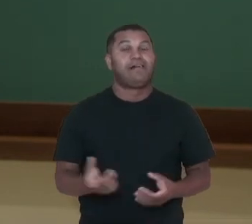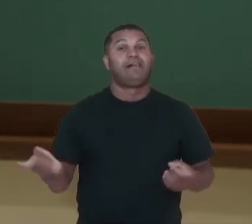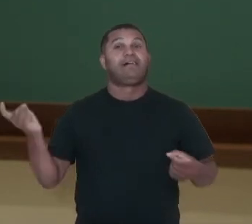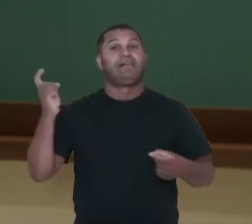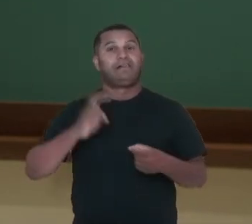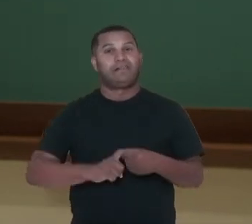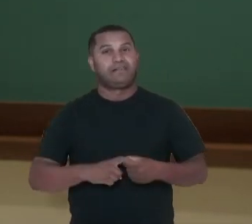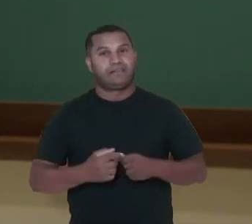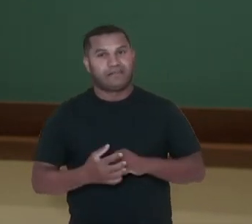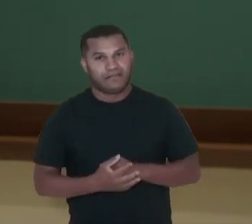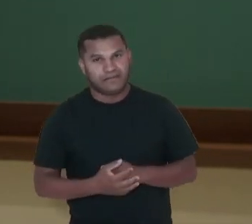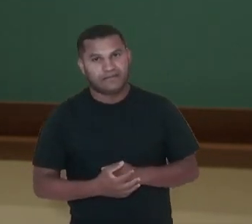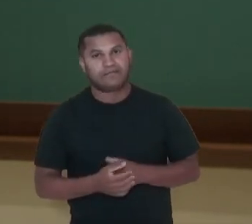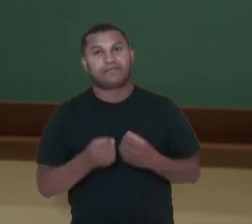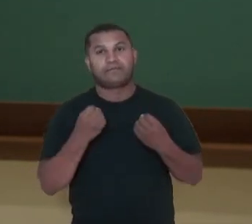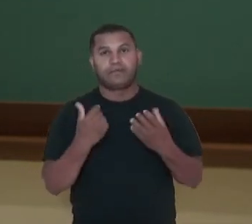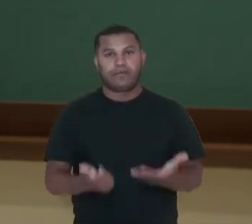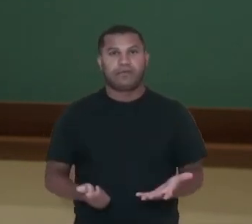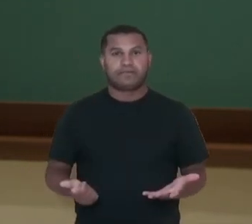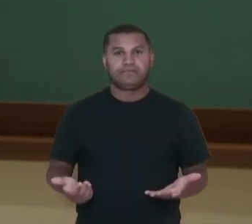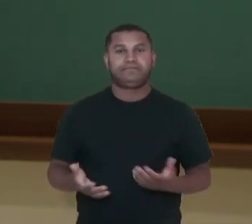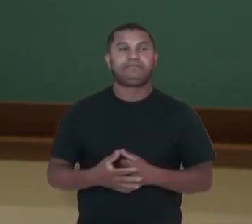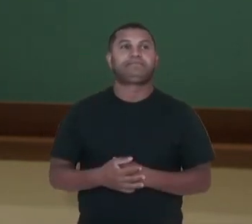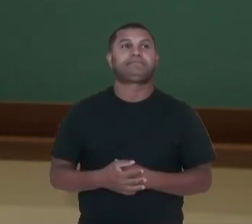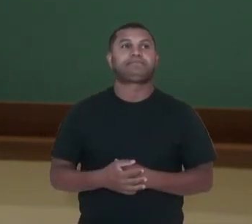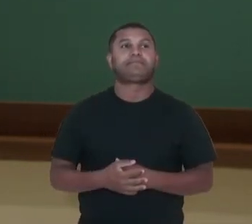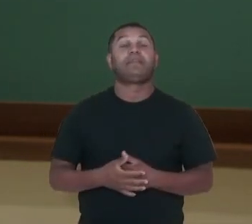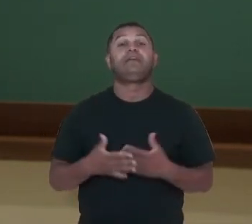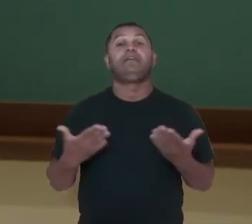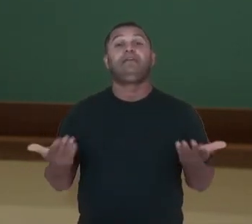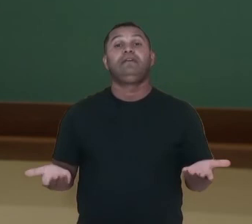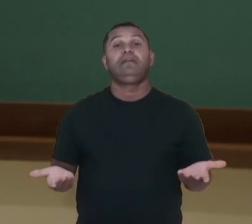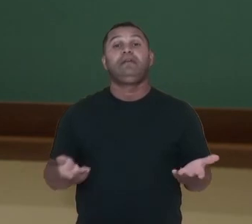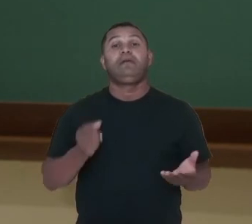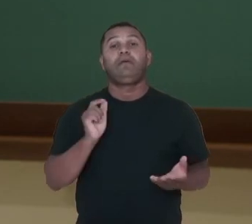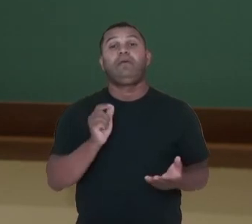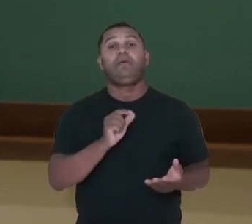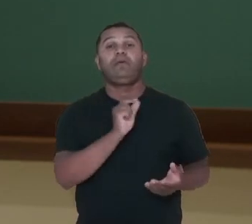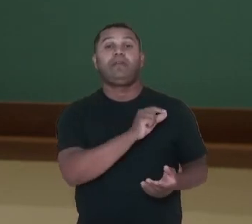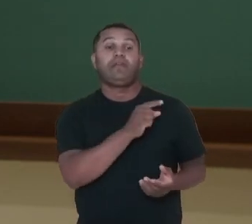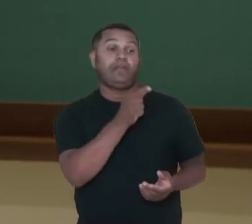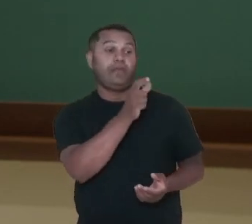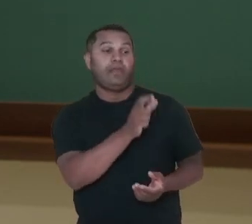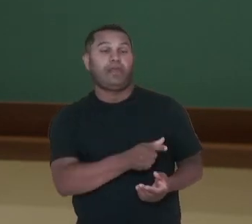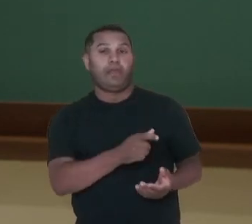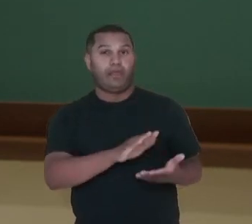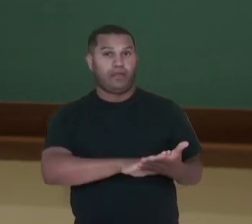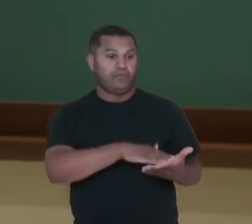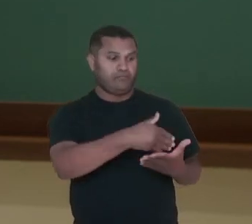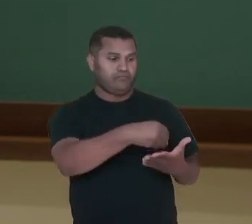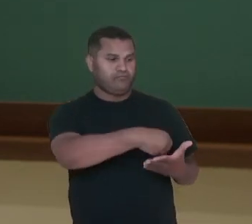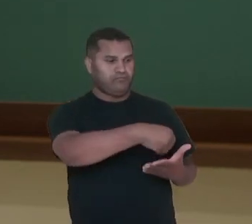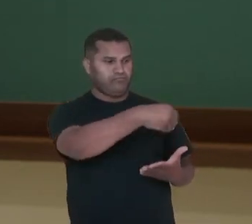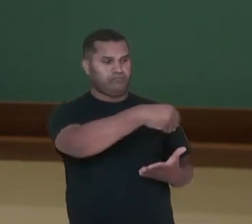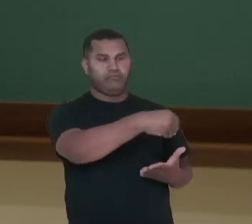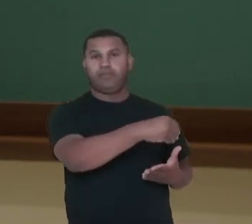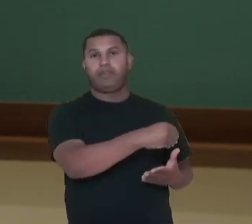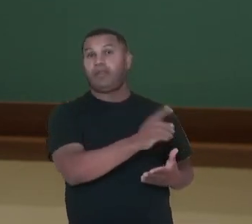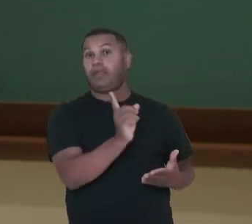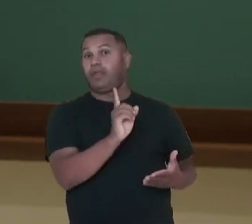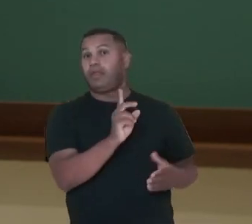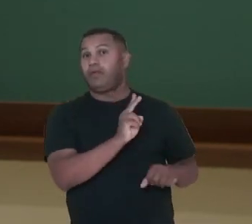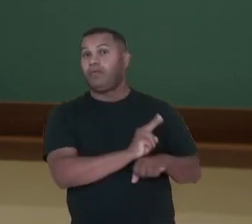Voltei, gente linda! E aí? Conta pra mim, qual das medidas preventivas de doenças parasitárias não deve ter